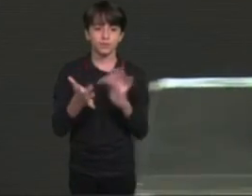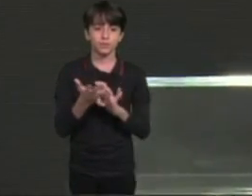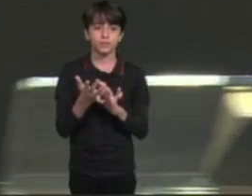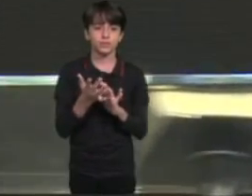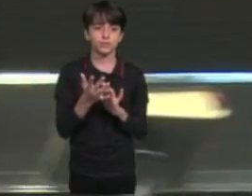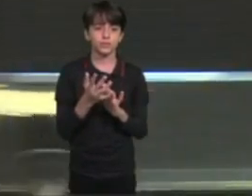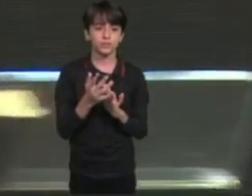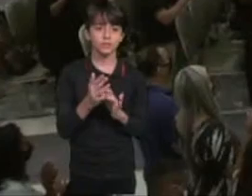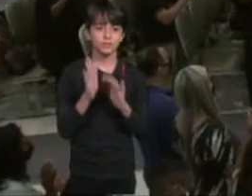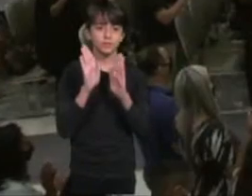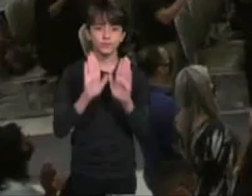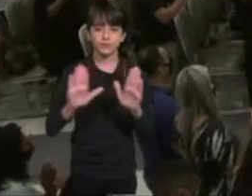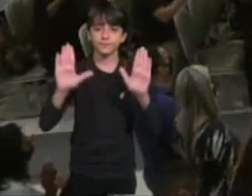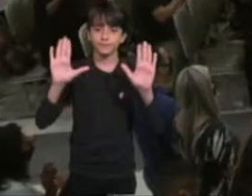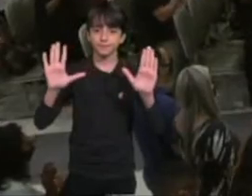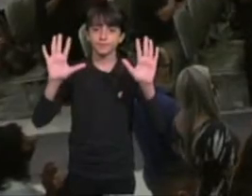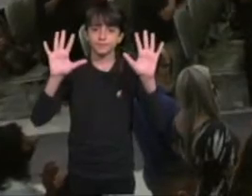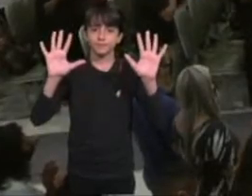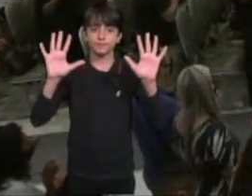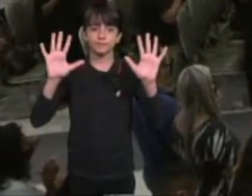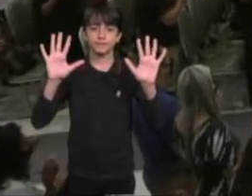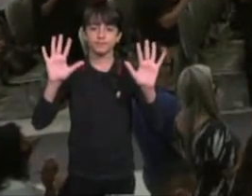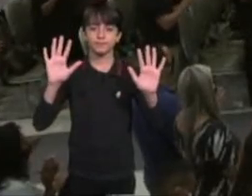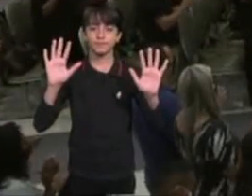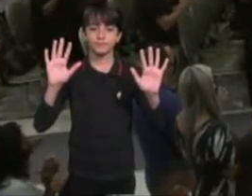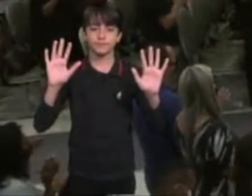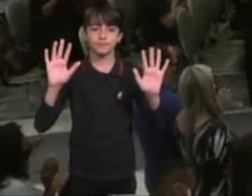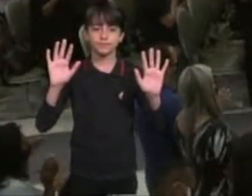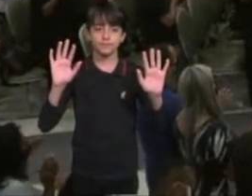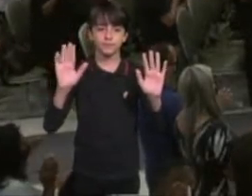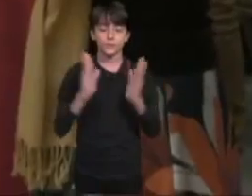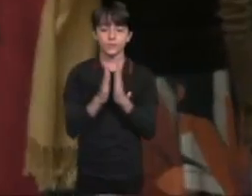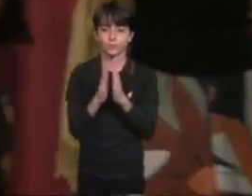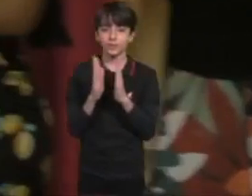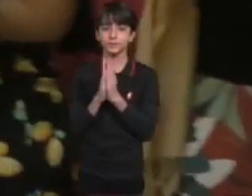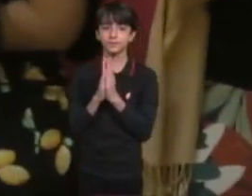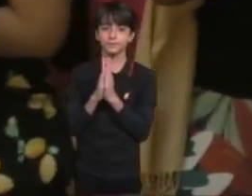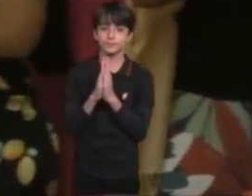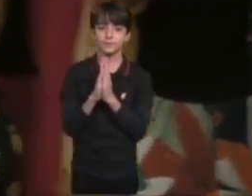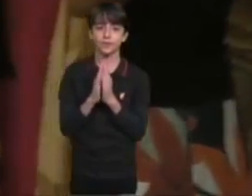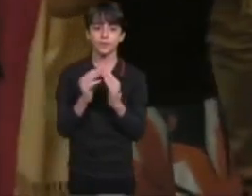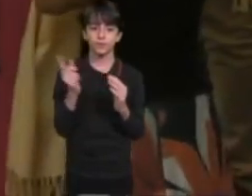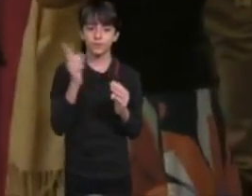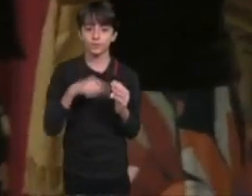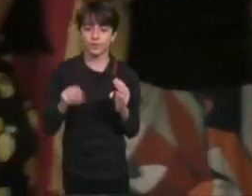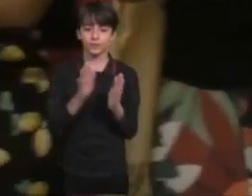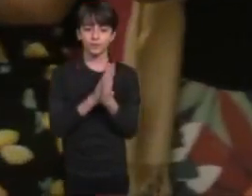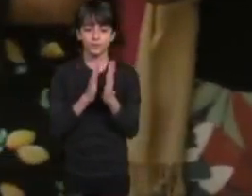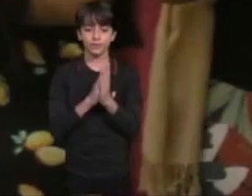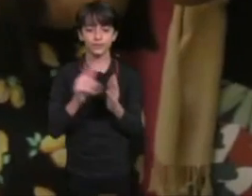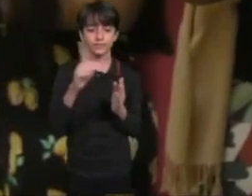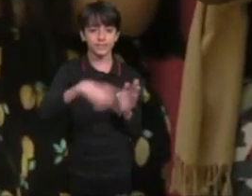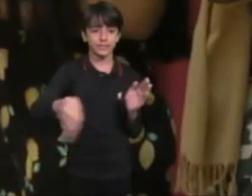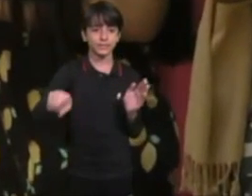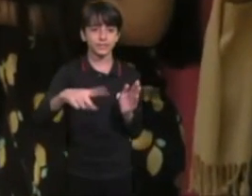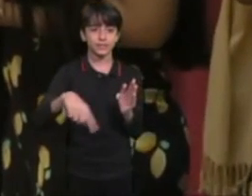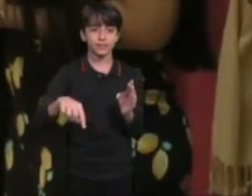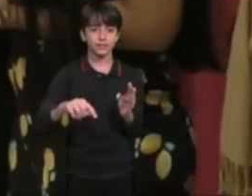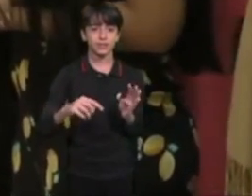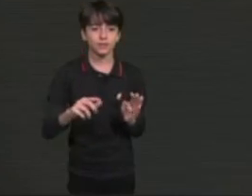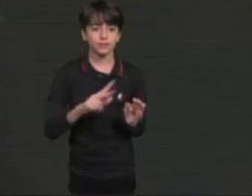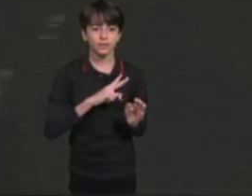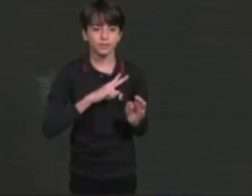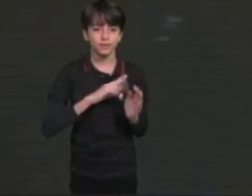mão sobre essas pessoas e faça sua oração e eu vou orar por você e você vai fazer a sua